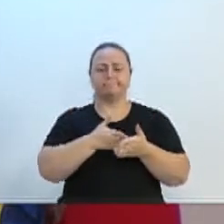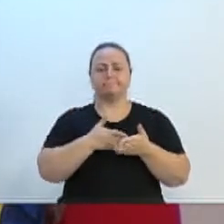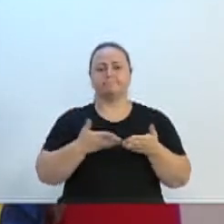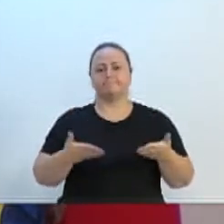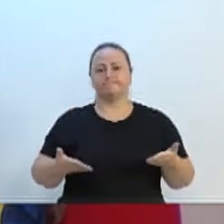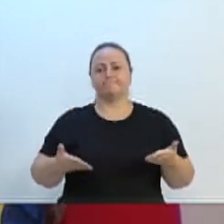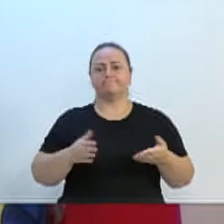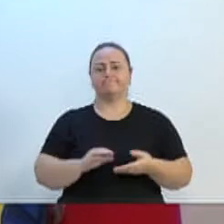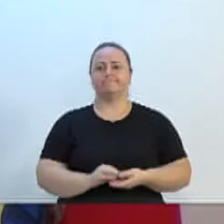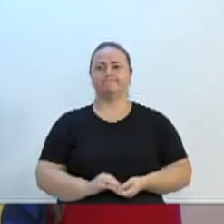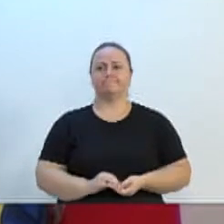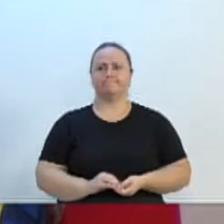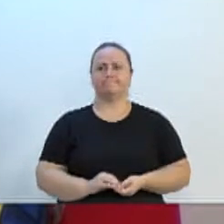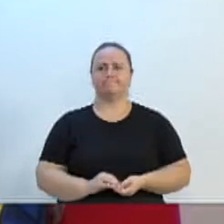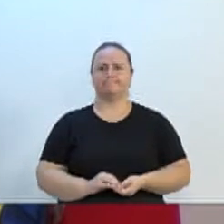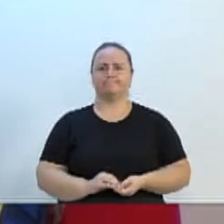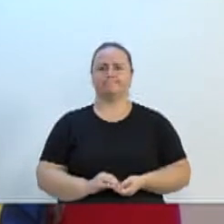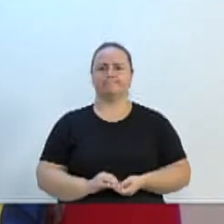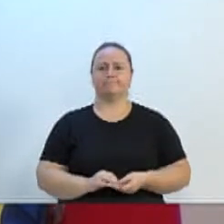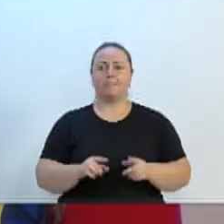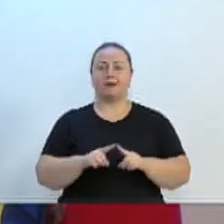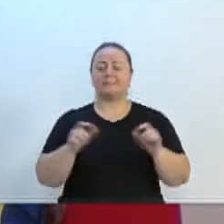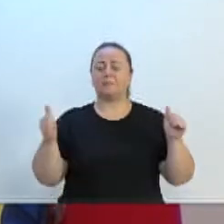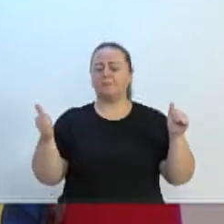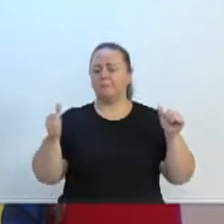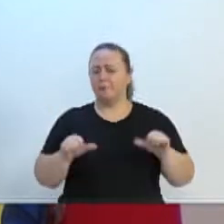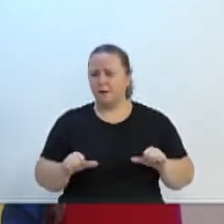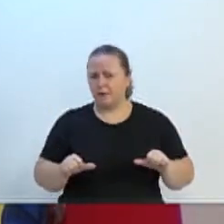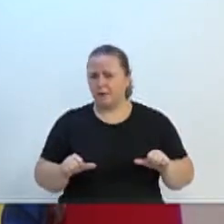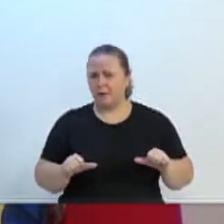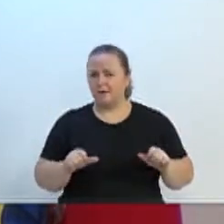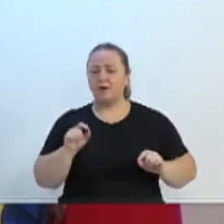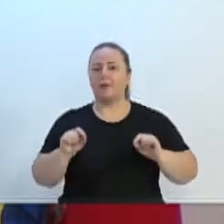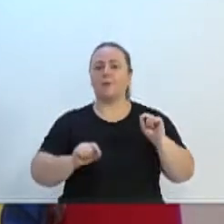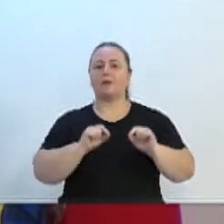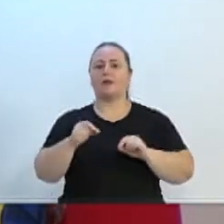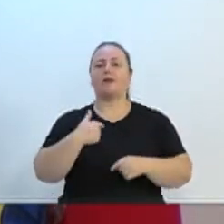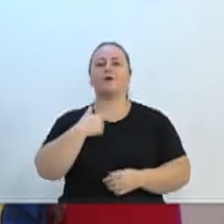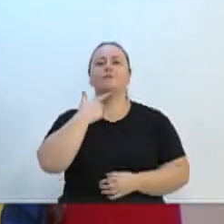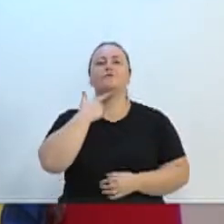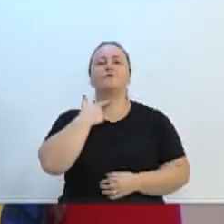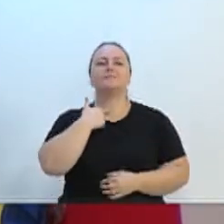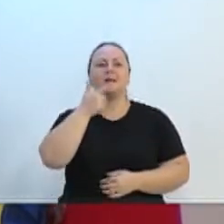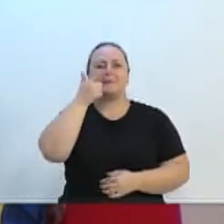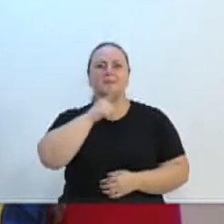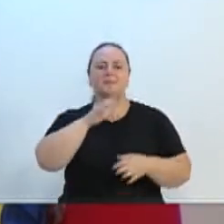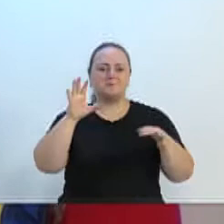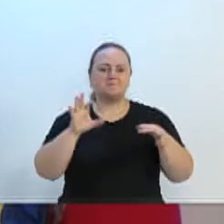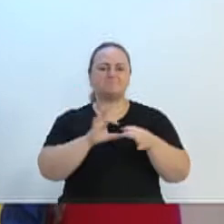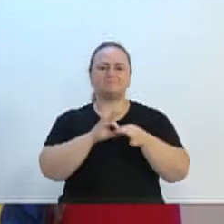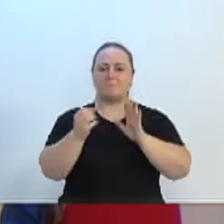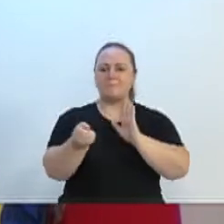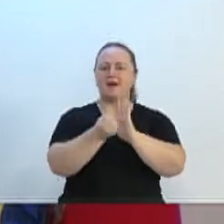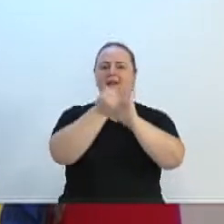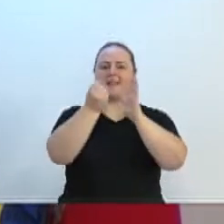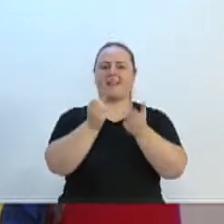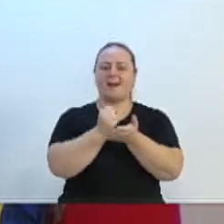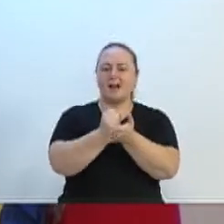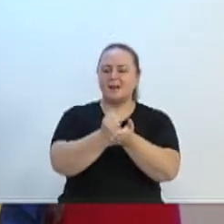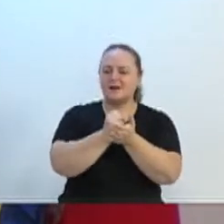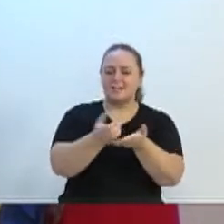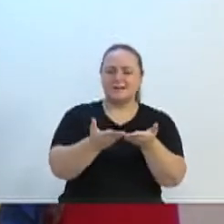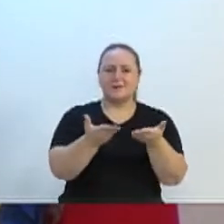momento. Mas o que me deixou mais triste foi que eu poderia participar de um momento em que eu estaria auxiliando as